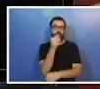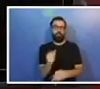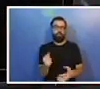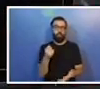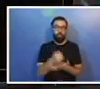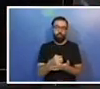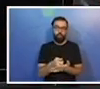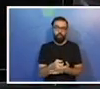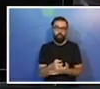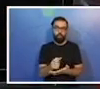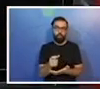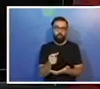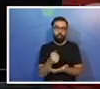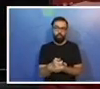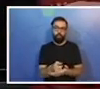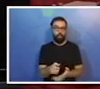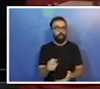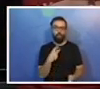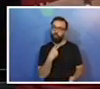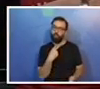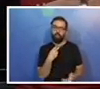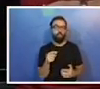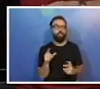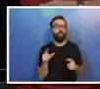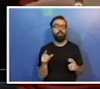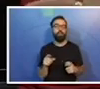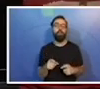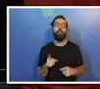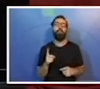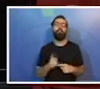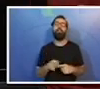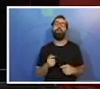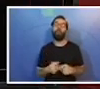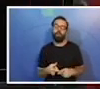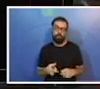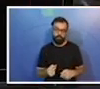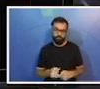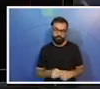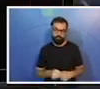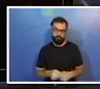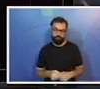do ambiente natural para serem comercializados